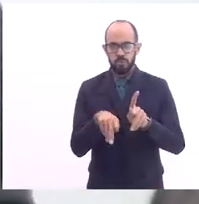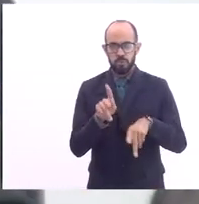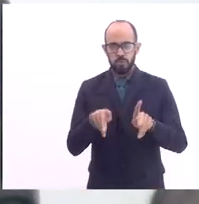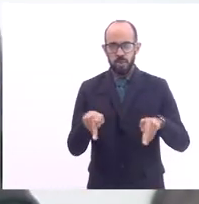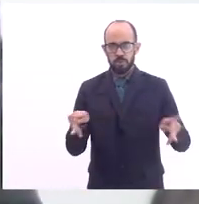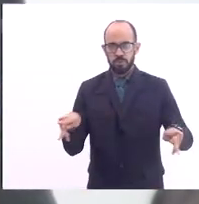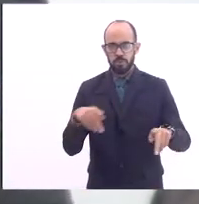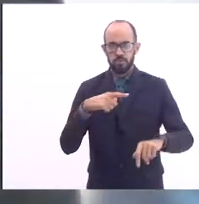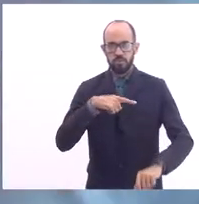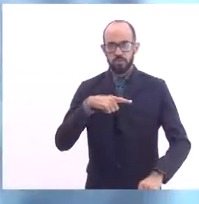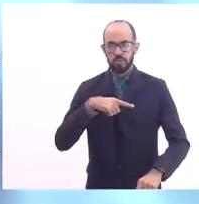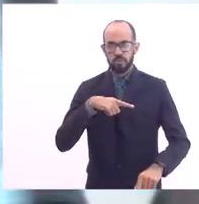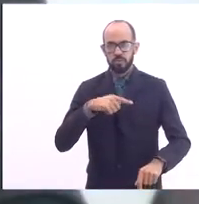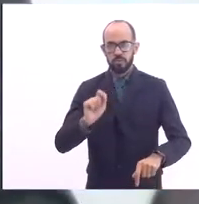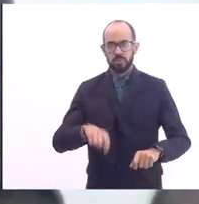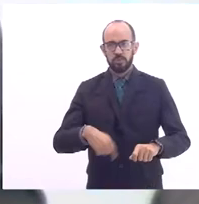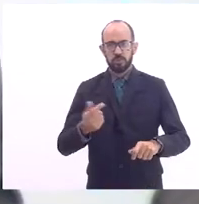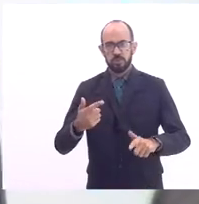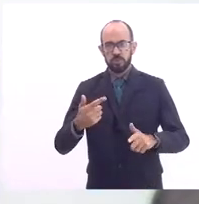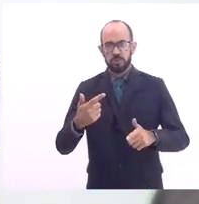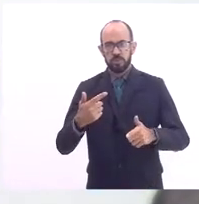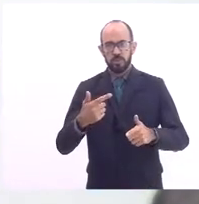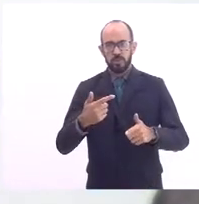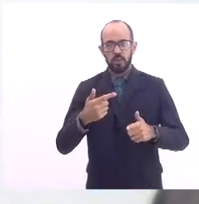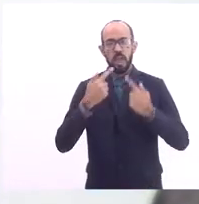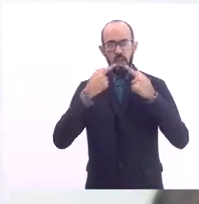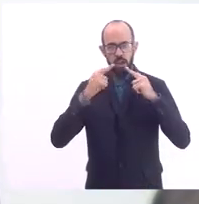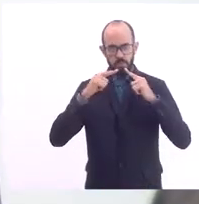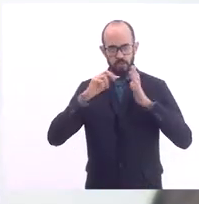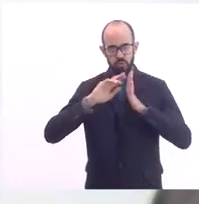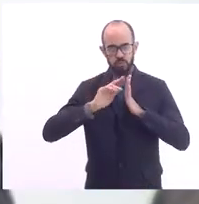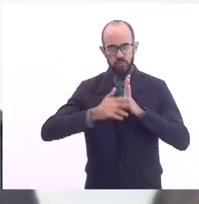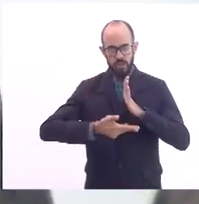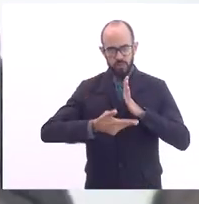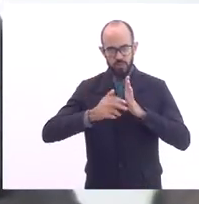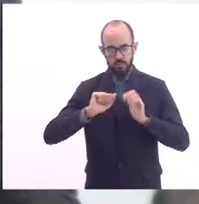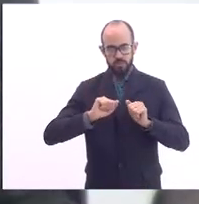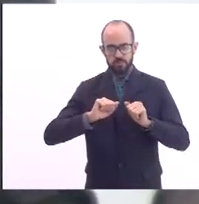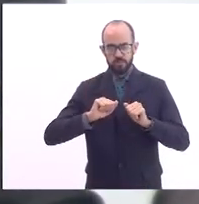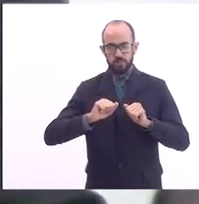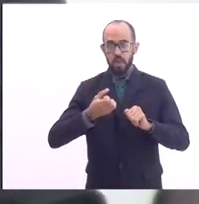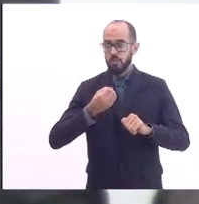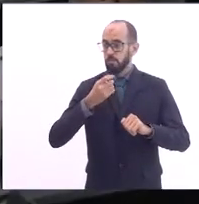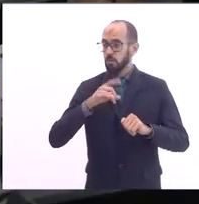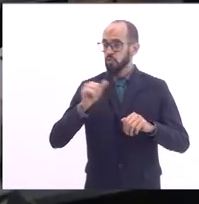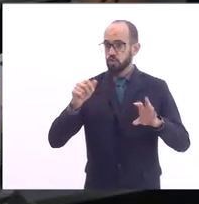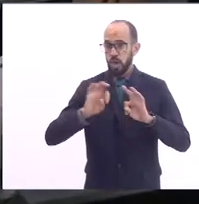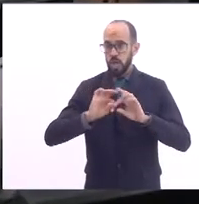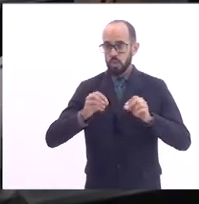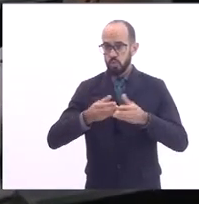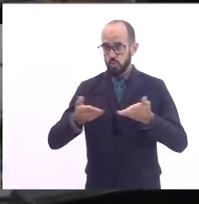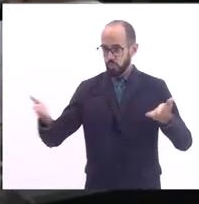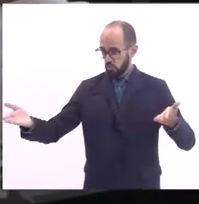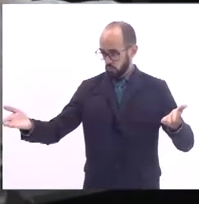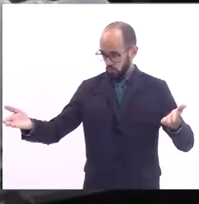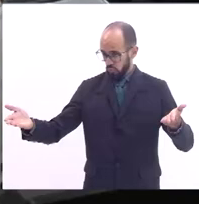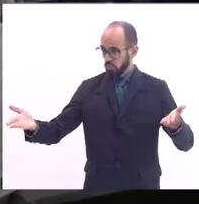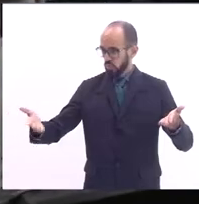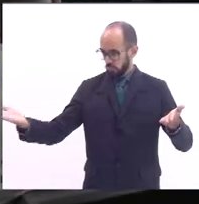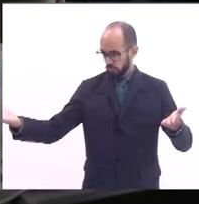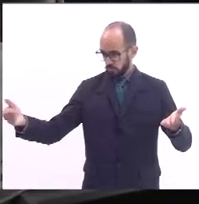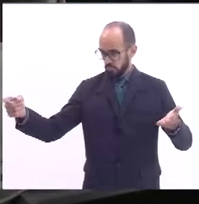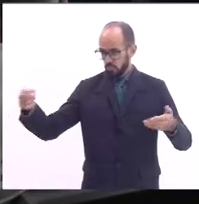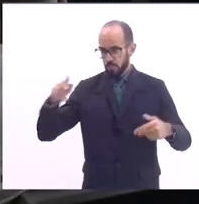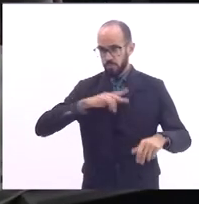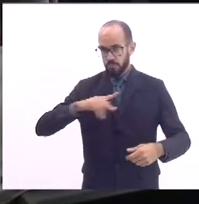tem encaminhado muitas, muitas reclamações. Bom dia a todos e a todas, né? Bom dia ao nosso